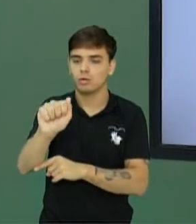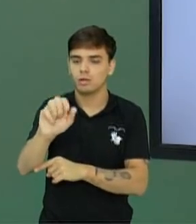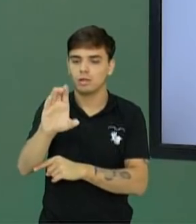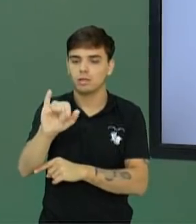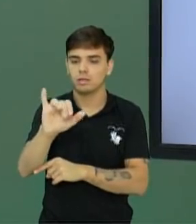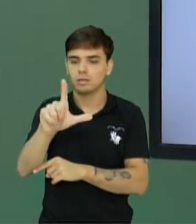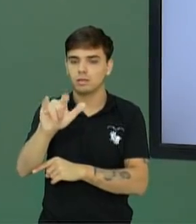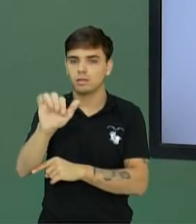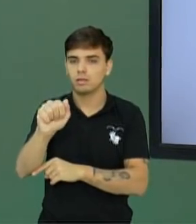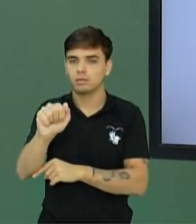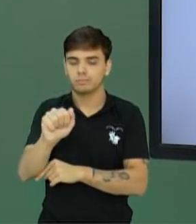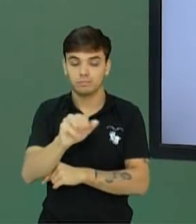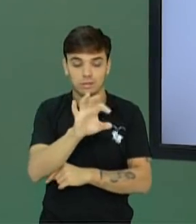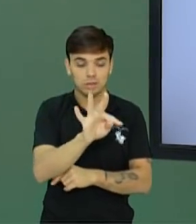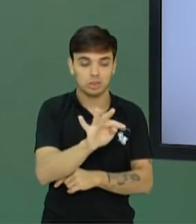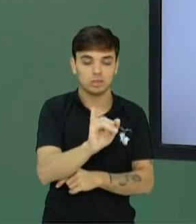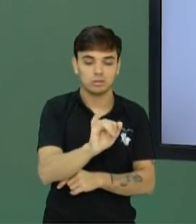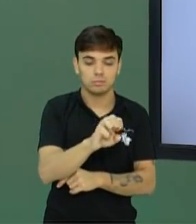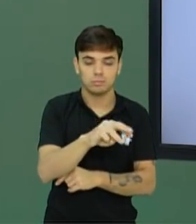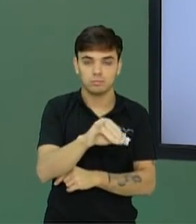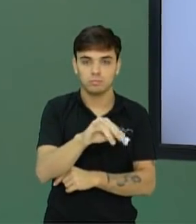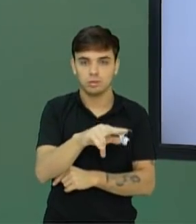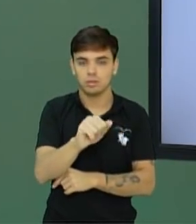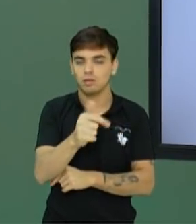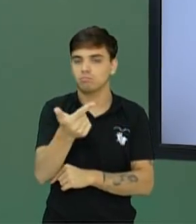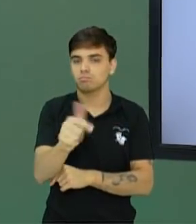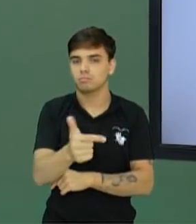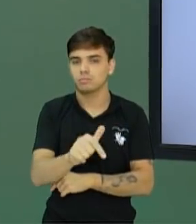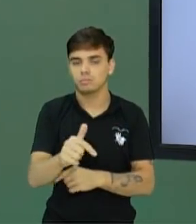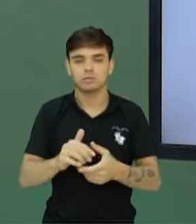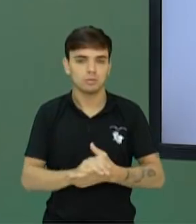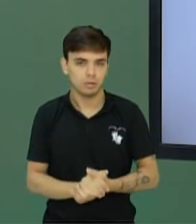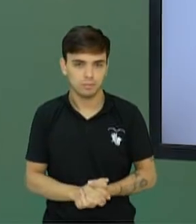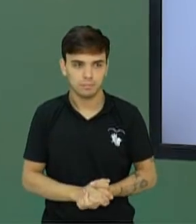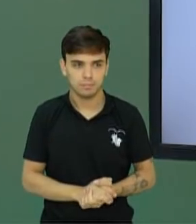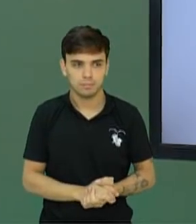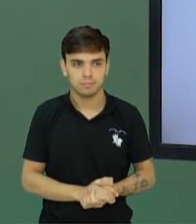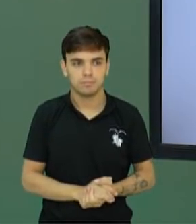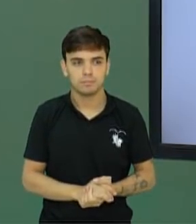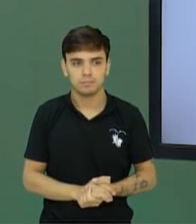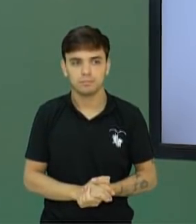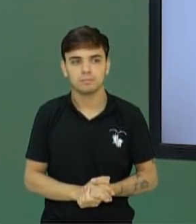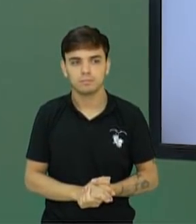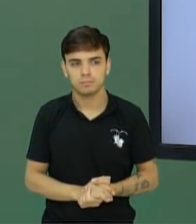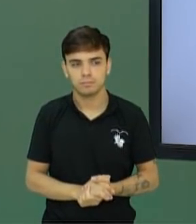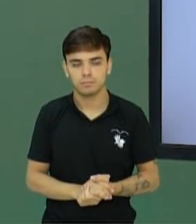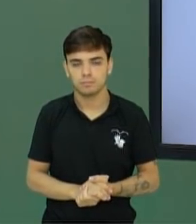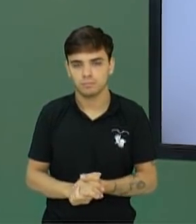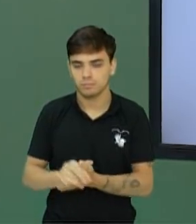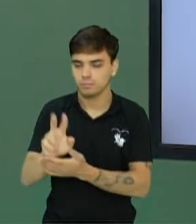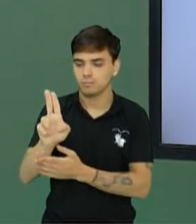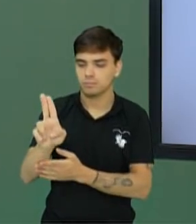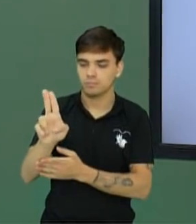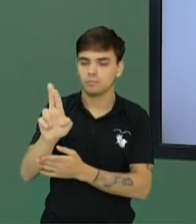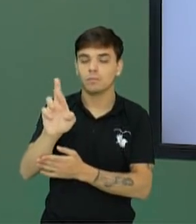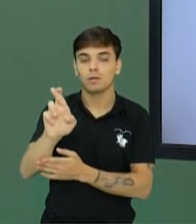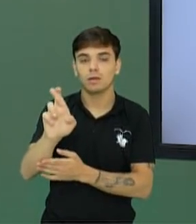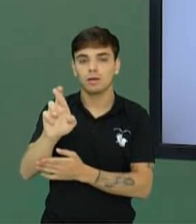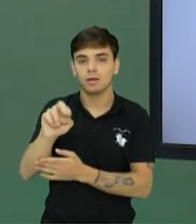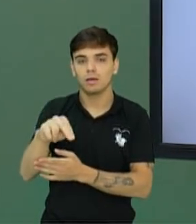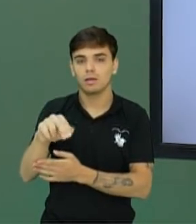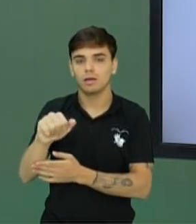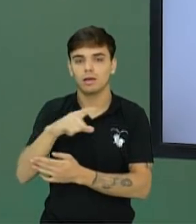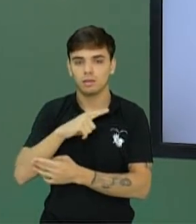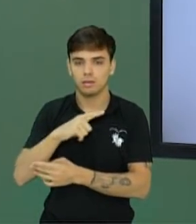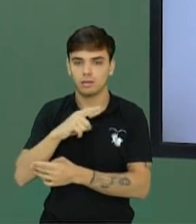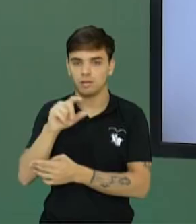timina. Enquanto o DNA tem uma base chamada timina, o RNA tem uma base chamada uracila. Olha